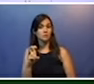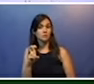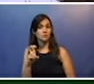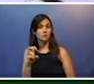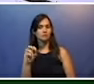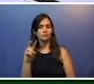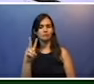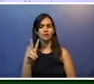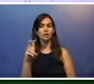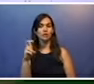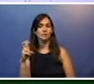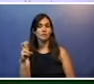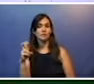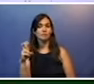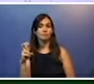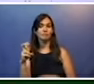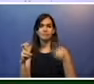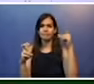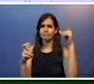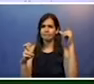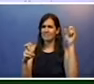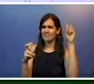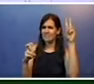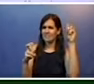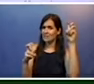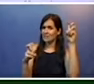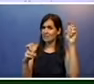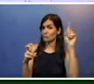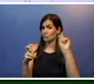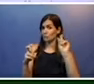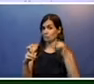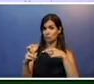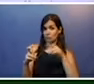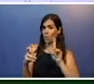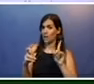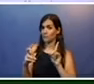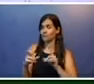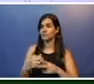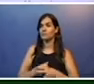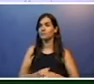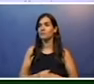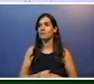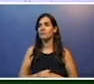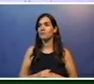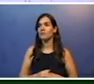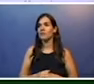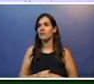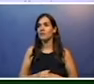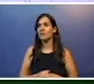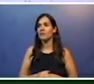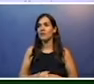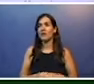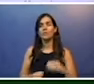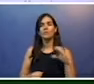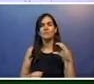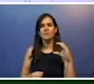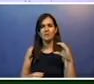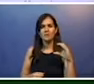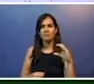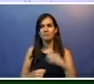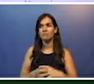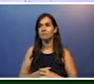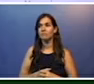5, 25. Outro exemplo aqui na letra C. Está vendo que o número maior que o 10, ele